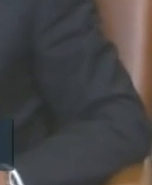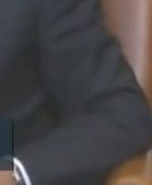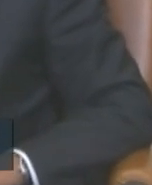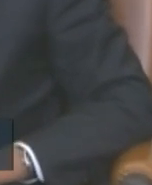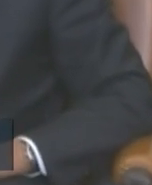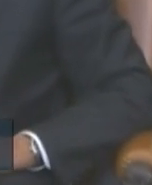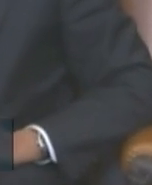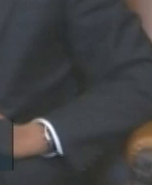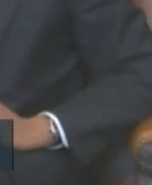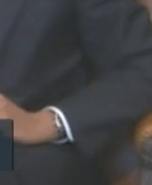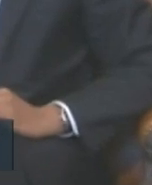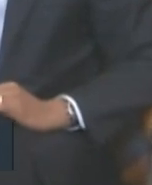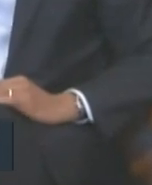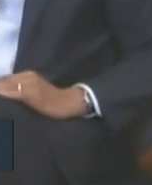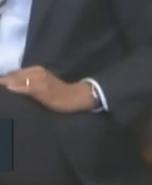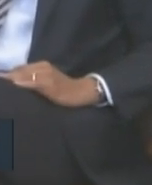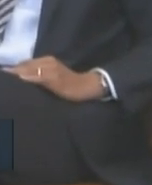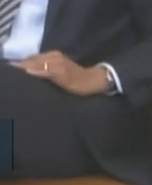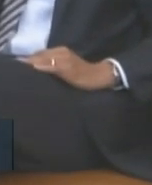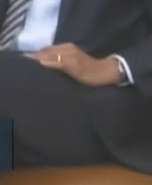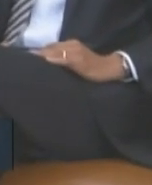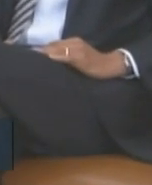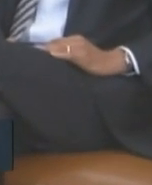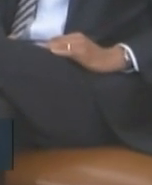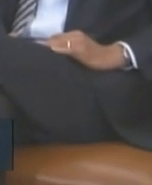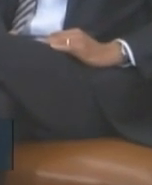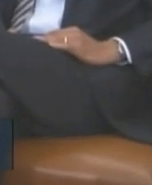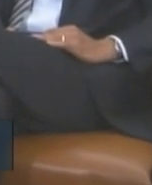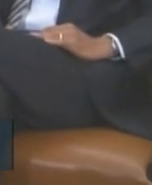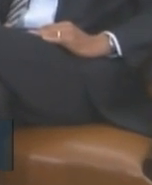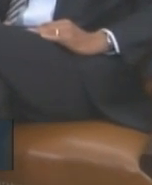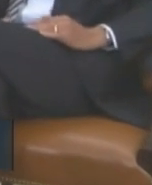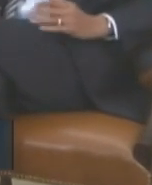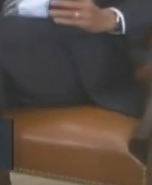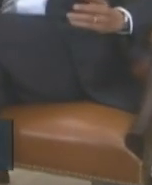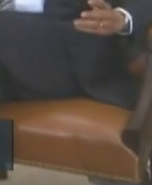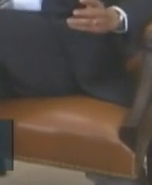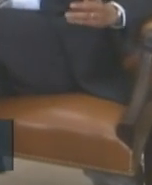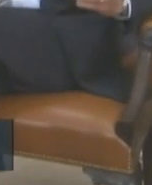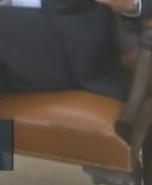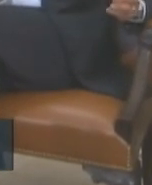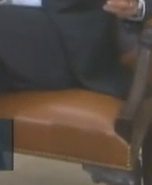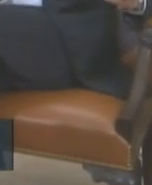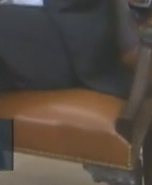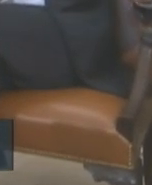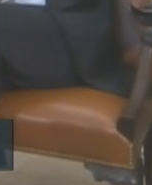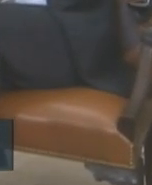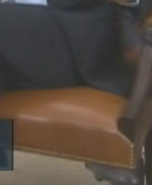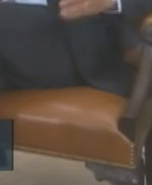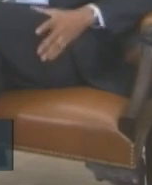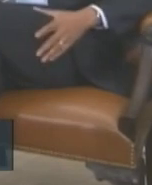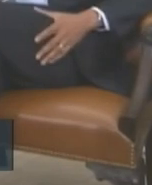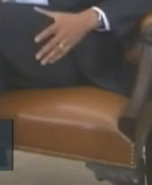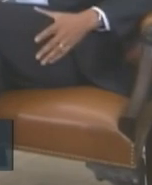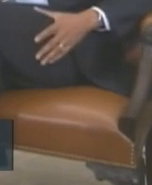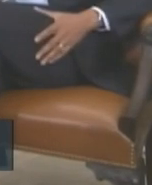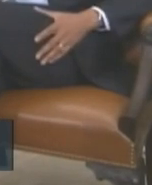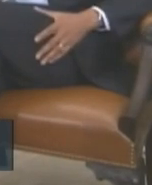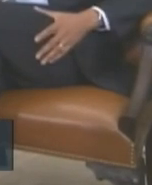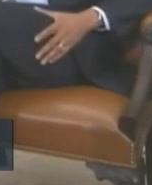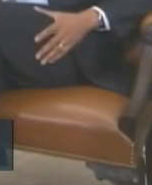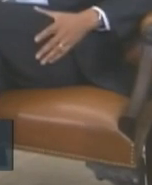Rousseff. This gives me an opportunity to return some of the extraordinary hospitality that I received